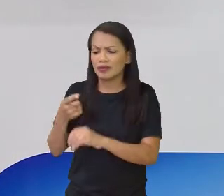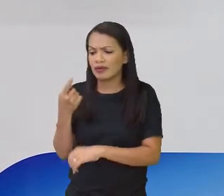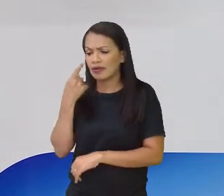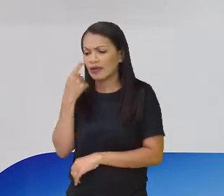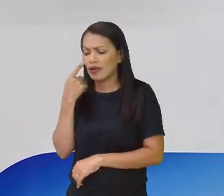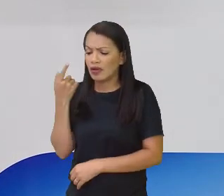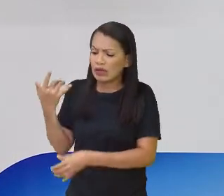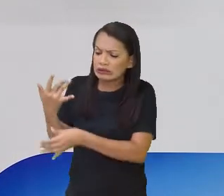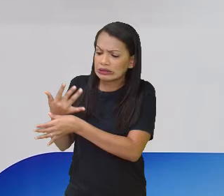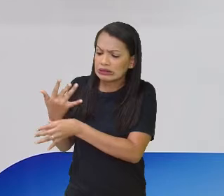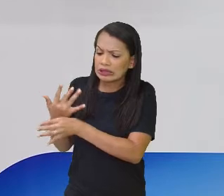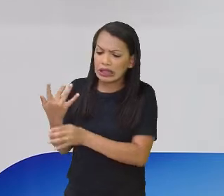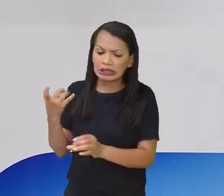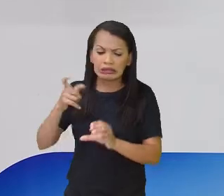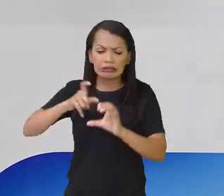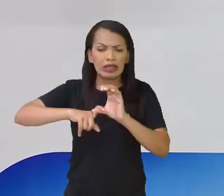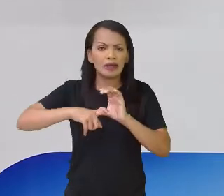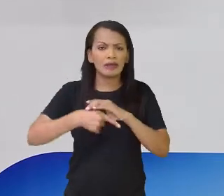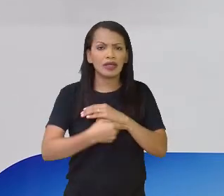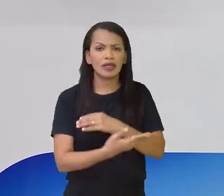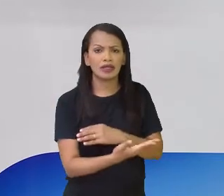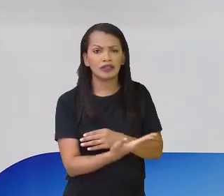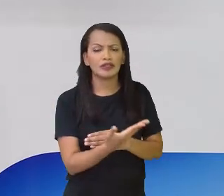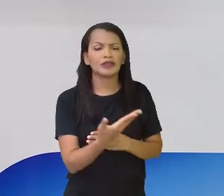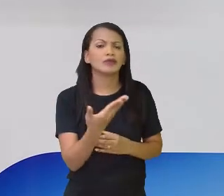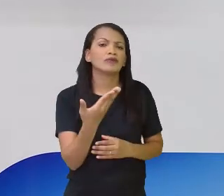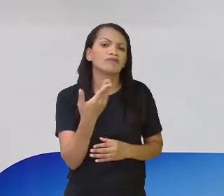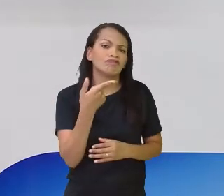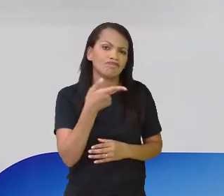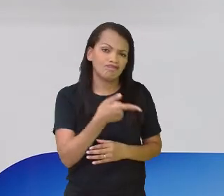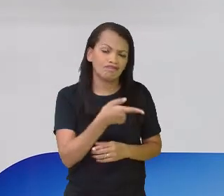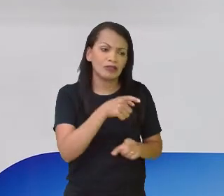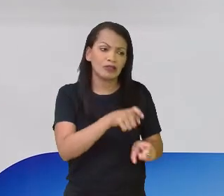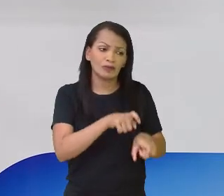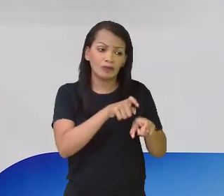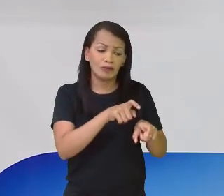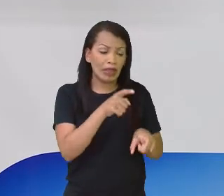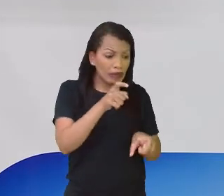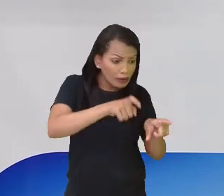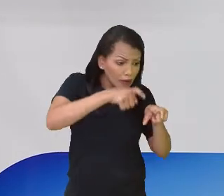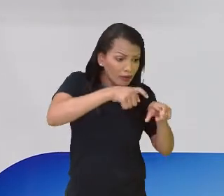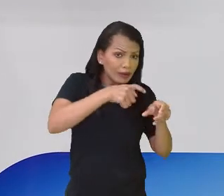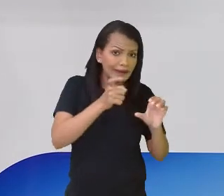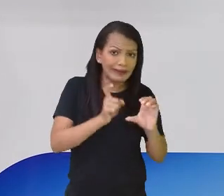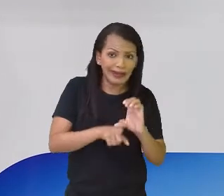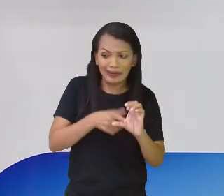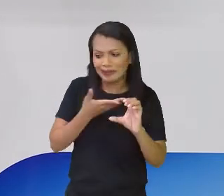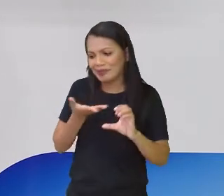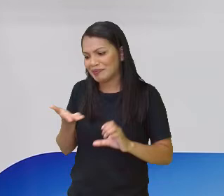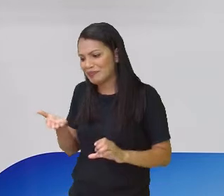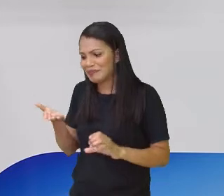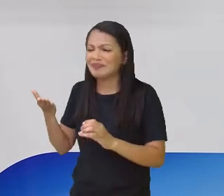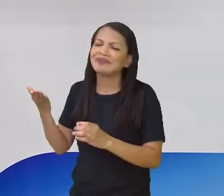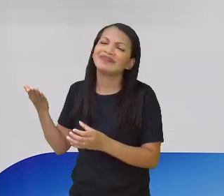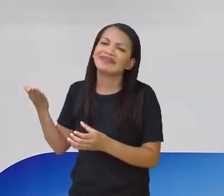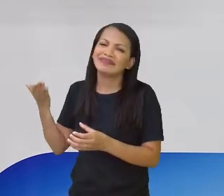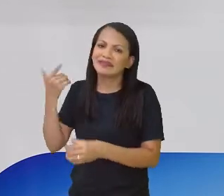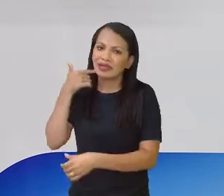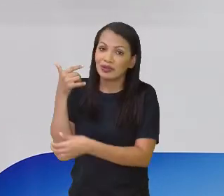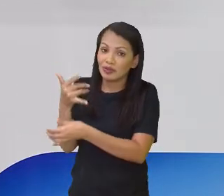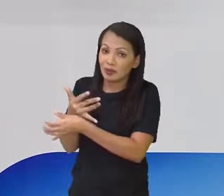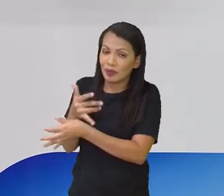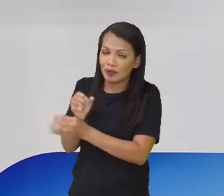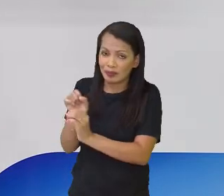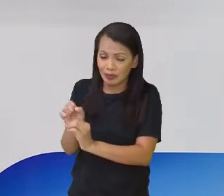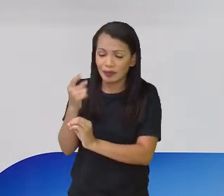mantém uma relação entre um e outro. Tem sim, apesar de distintos, espaços são interligados e eles têm